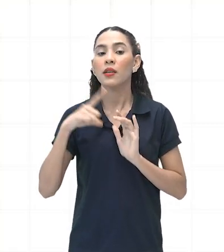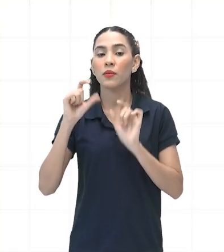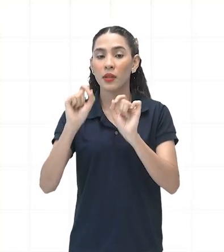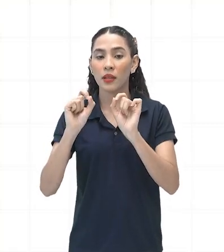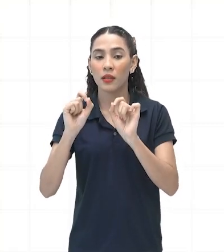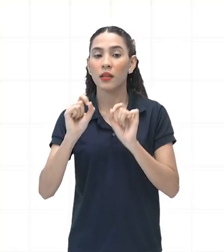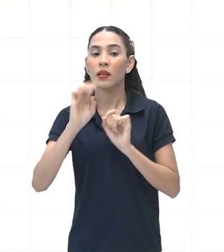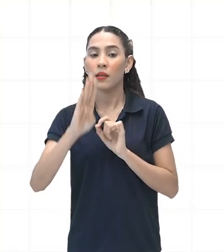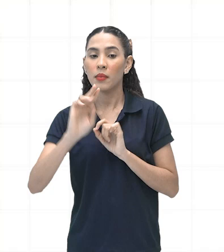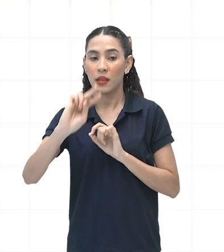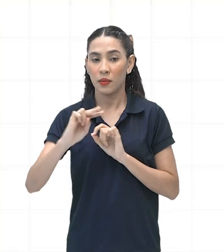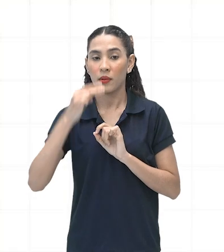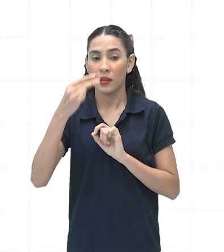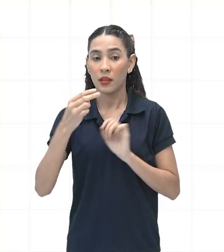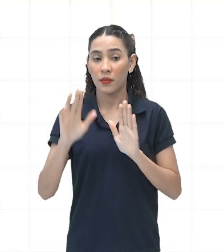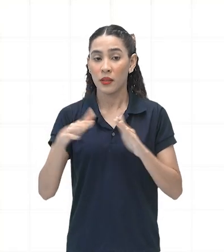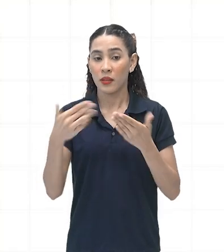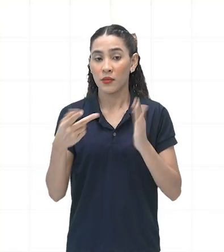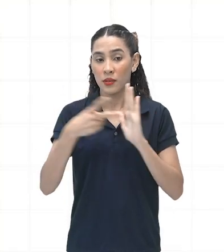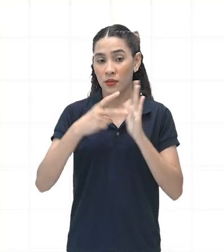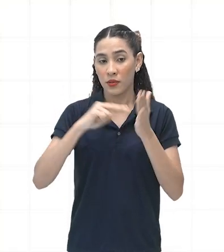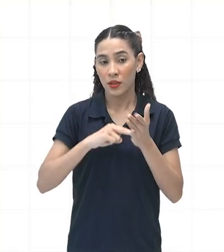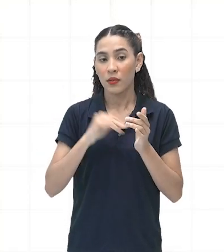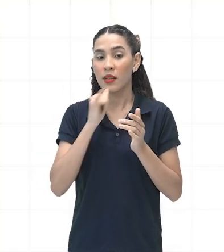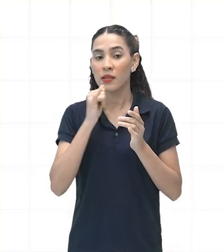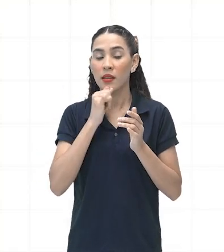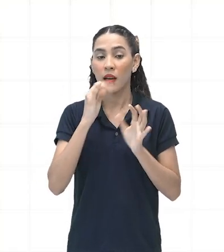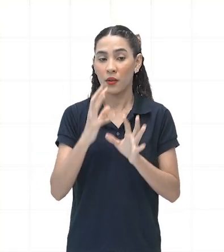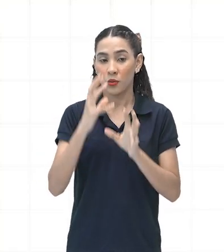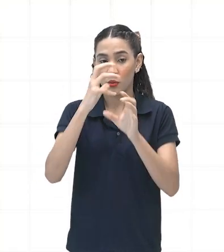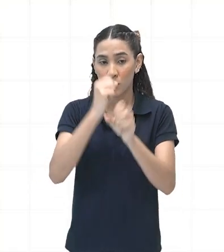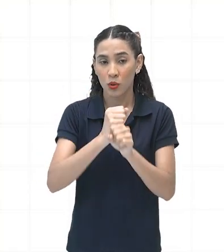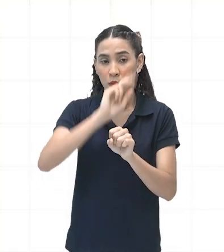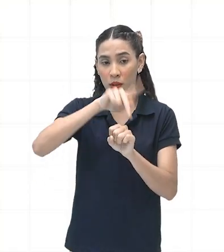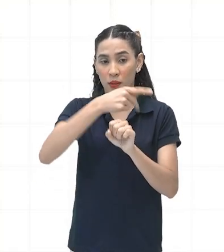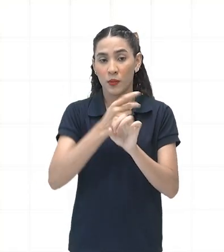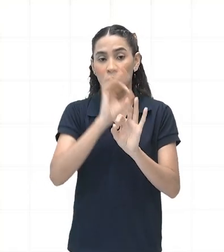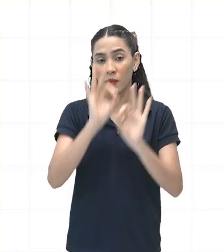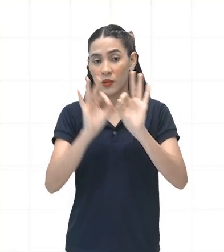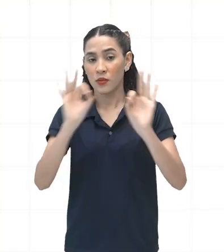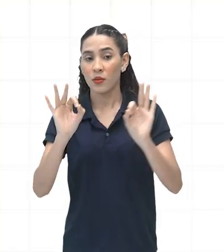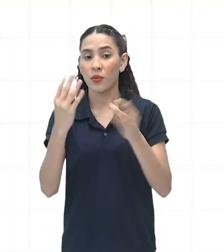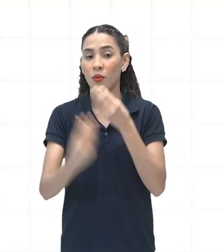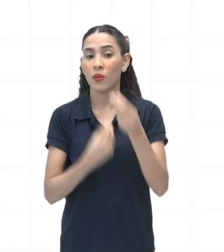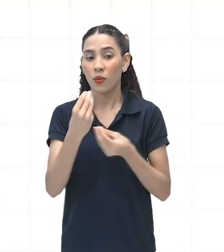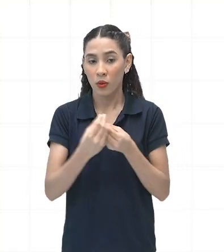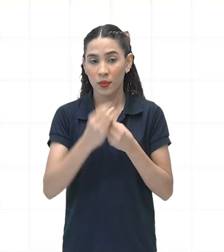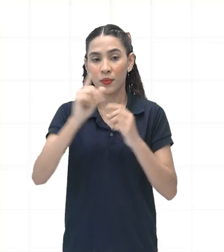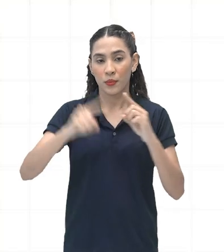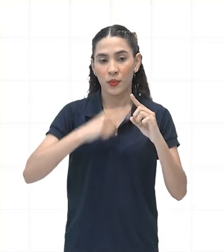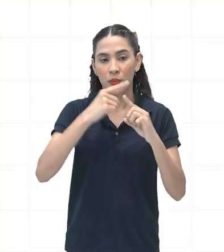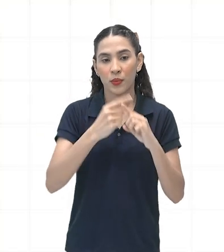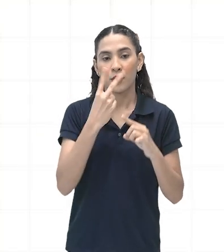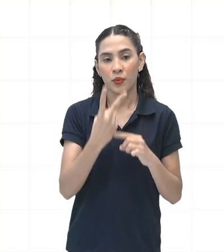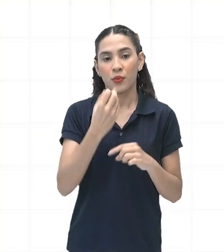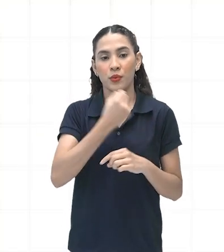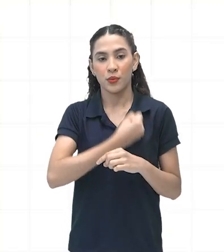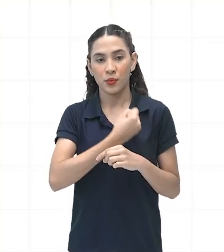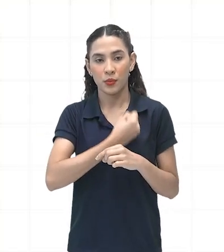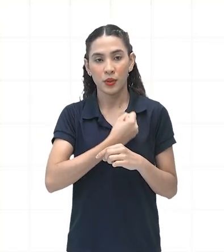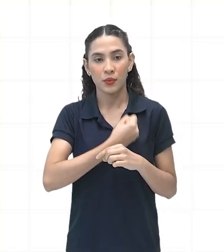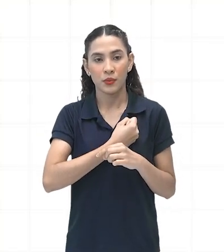quem? B ao quadrado. Ou seja, eu peguei aquela soma e reescrevi como sendo o produto de dois